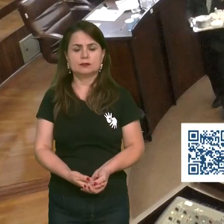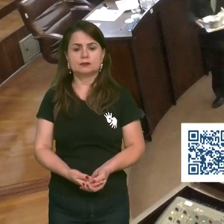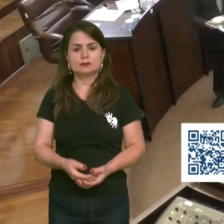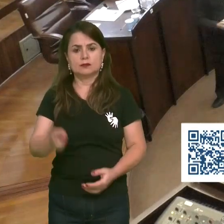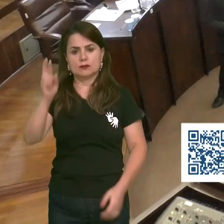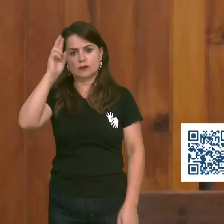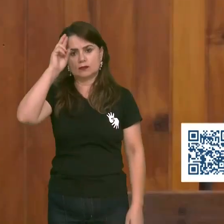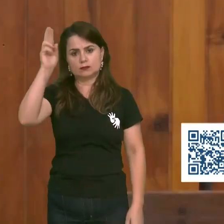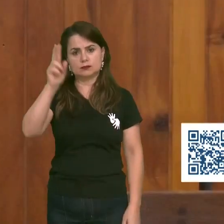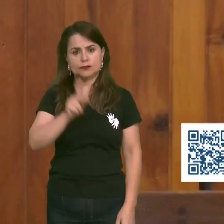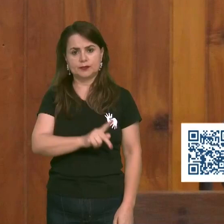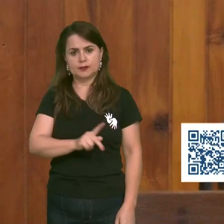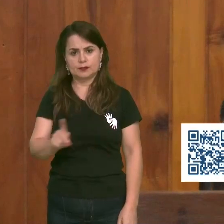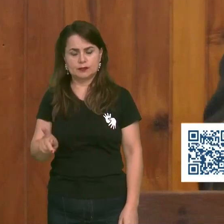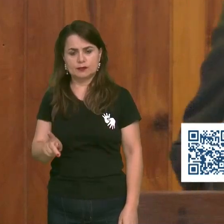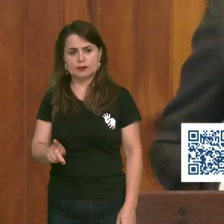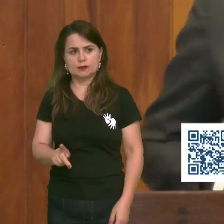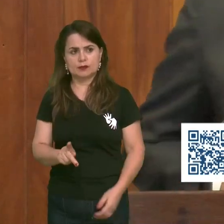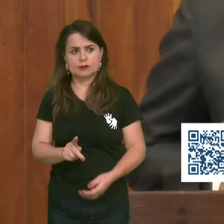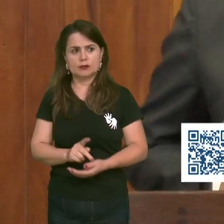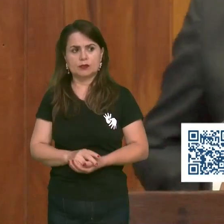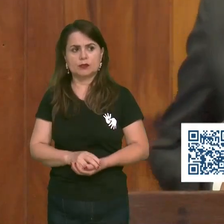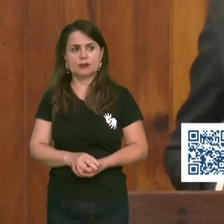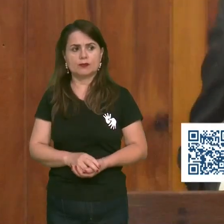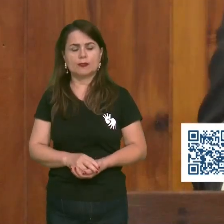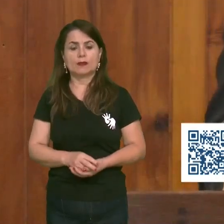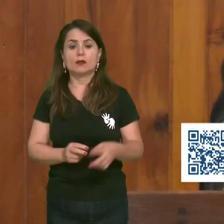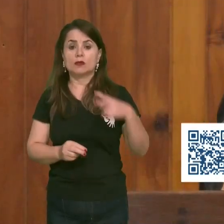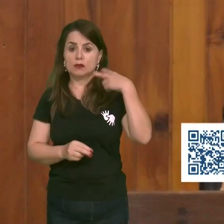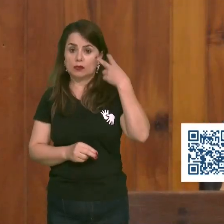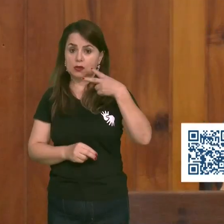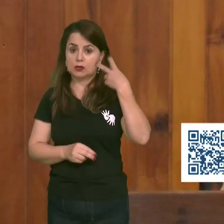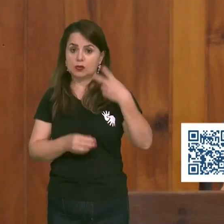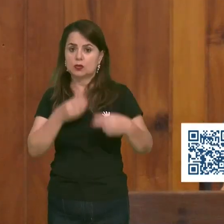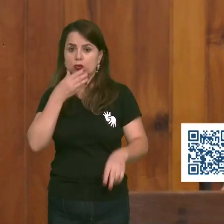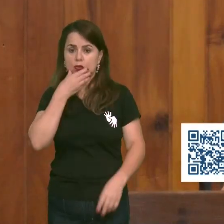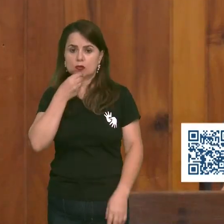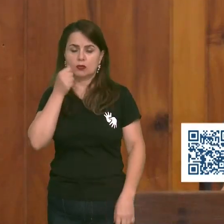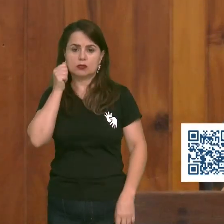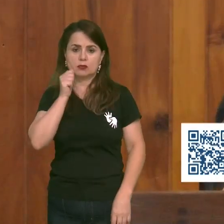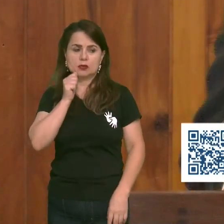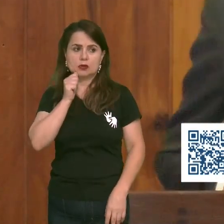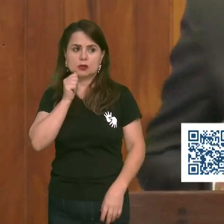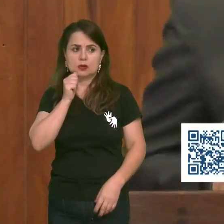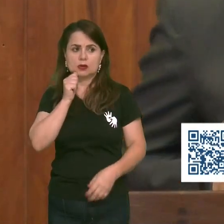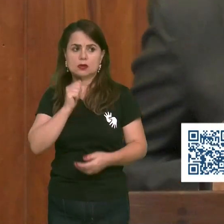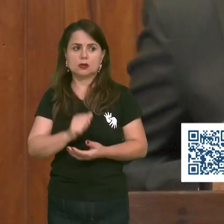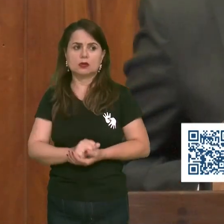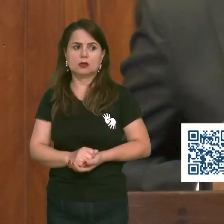senhor presidente senhores vereadores senhoras vereadoras